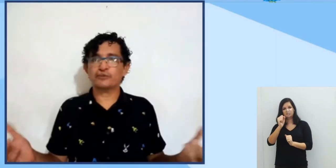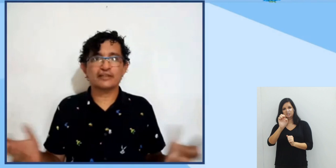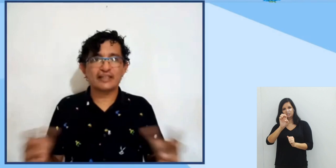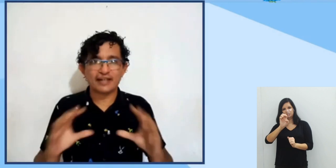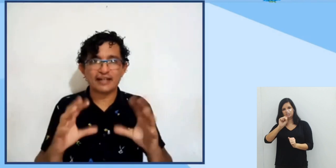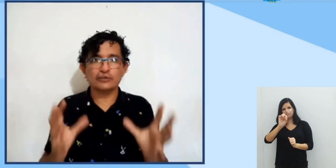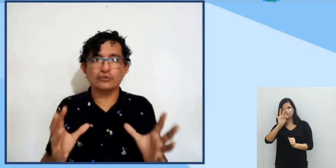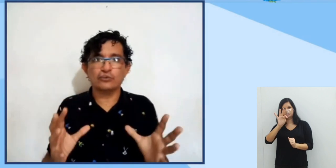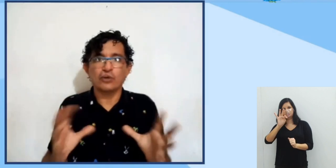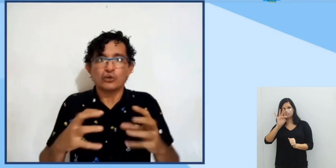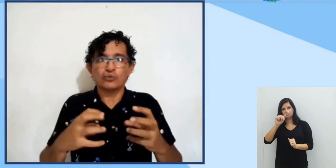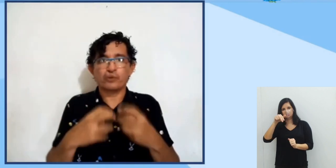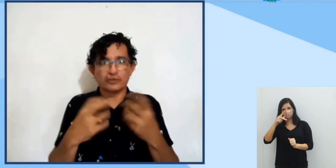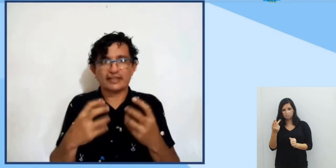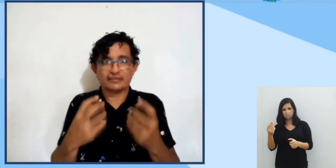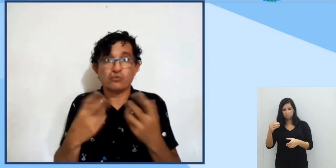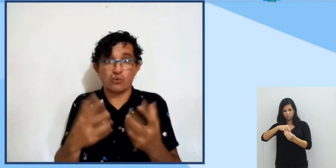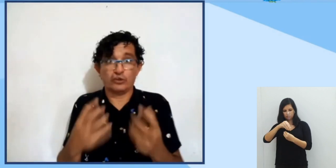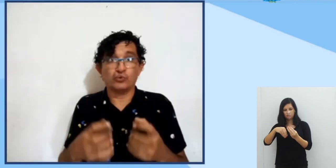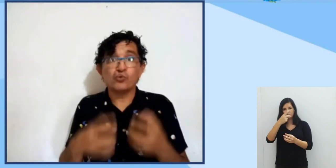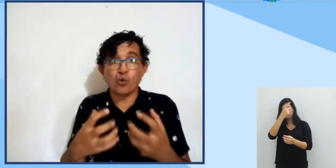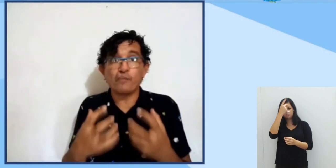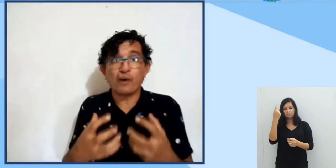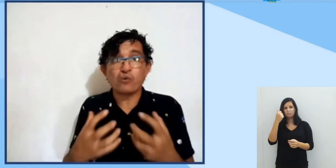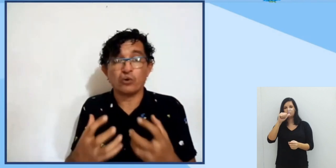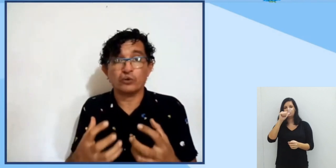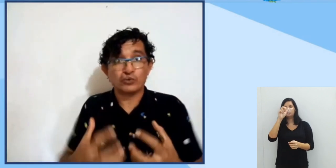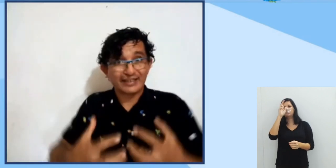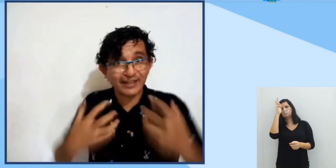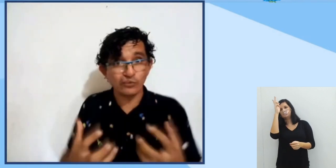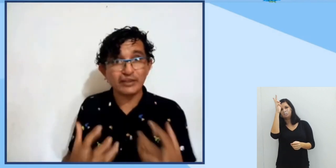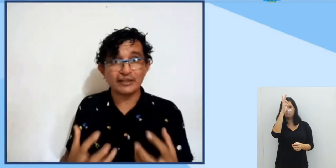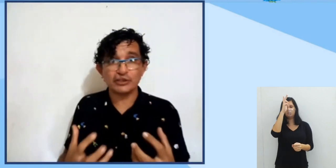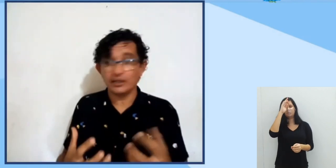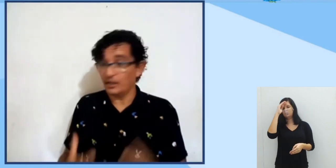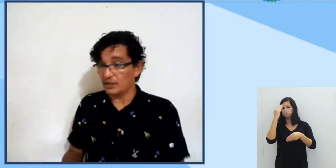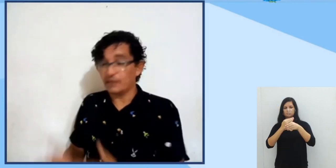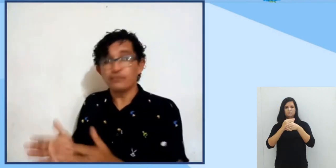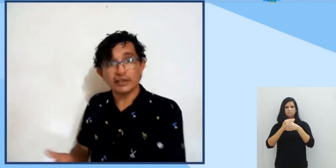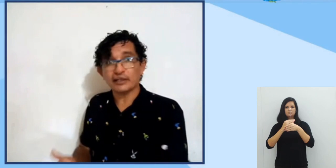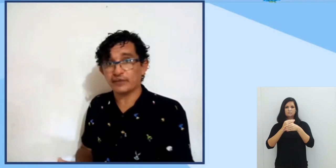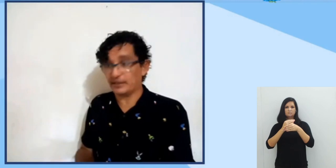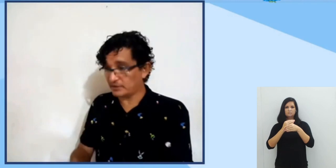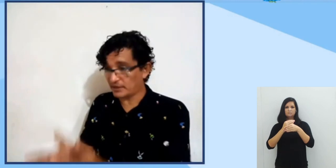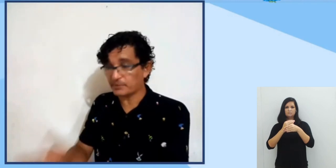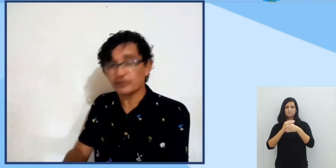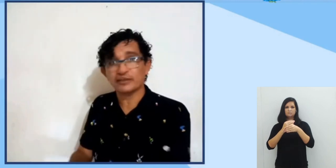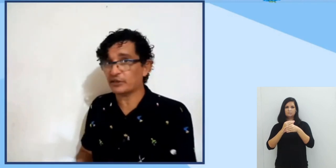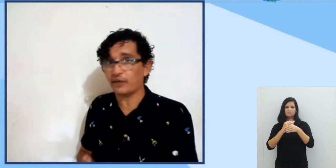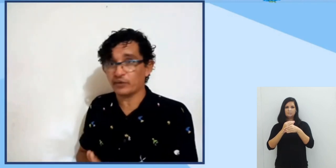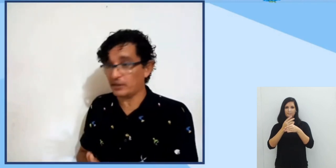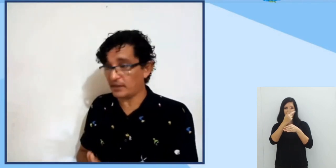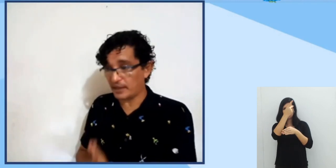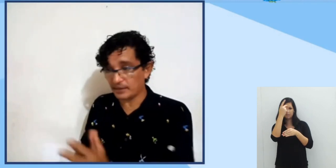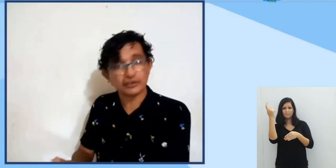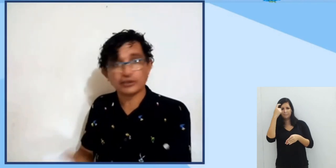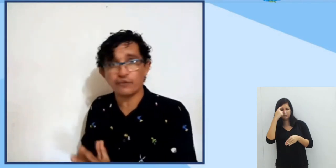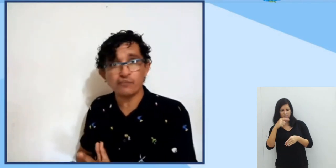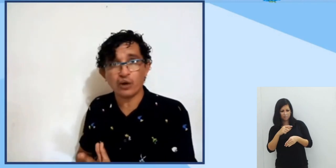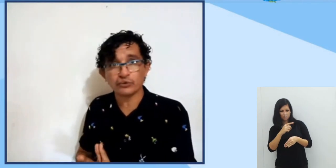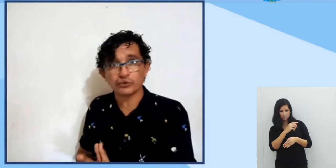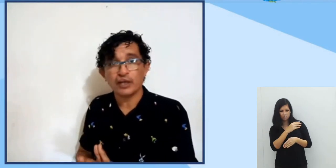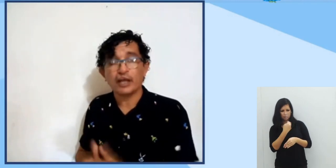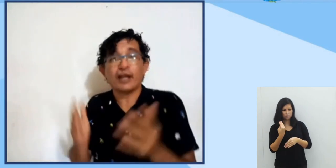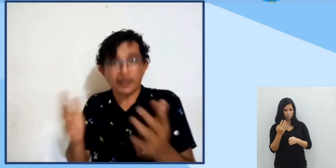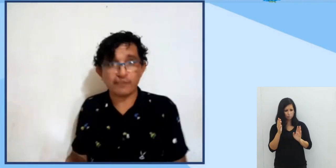com que as pessoas entrassem num processo alcoólico, num coma alcoólico tão grande que muitas vezes as pessoas achavam que eles